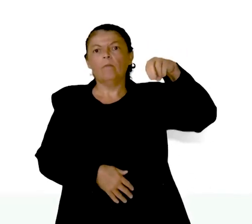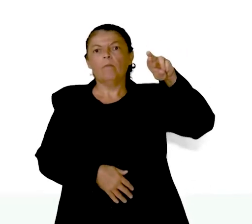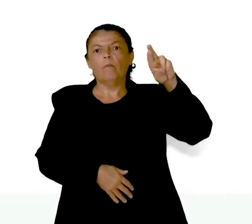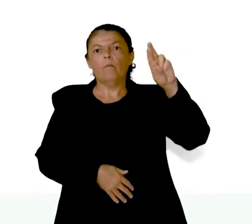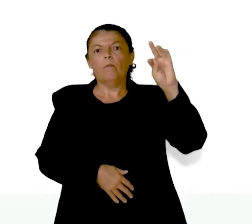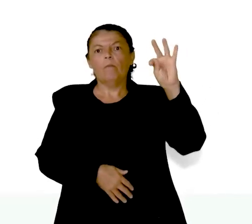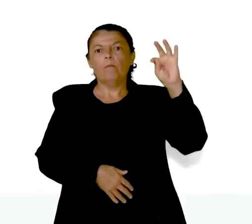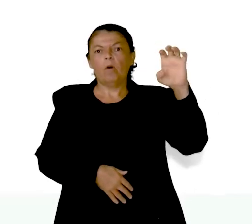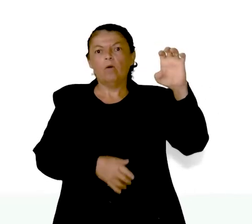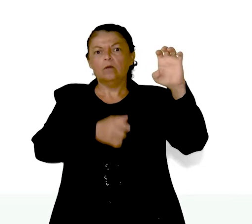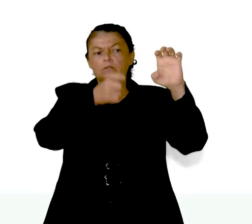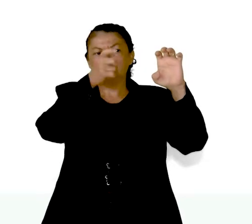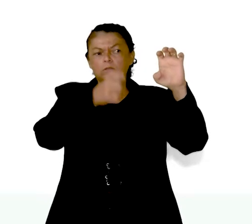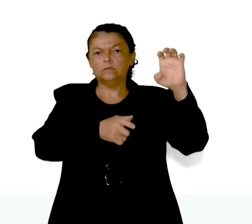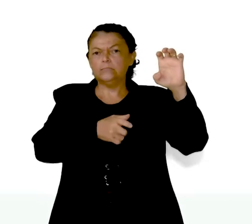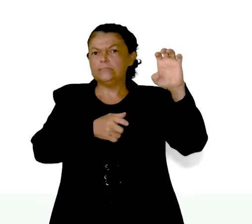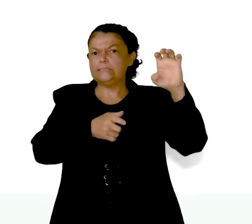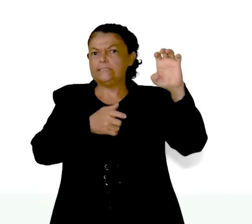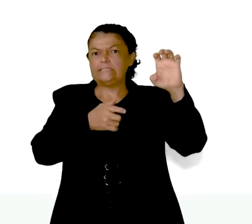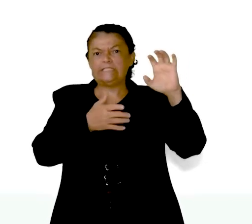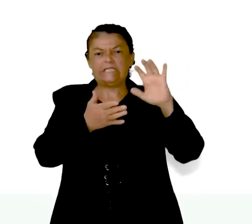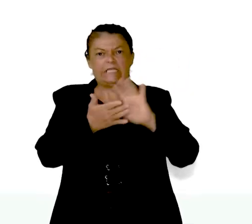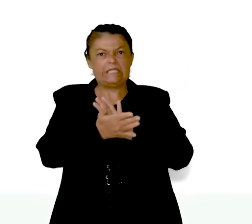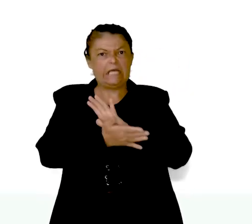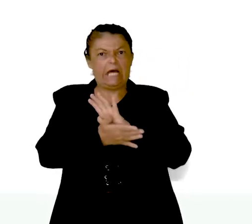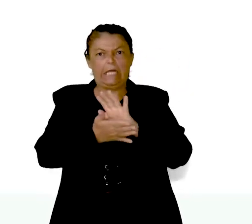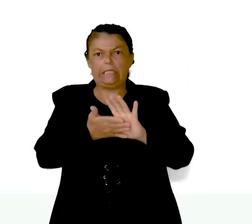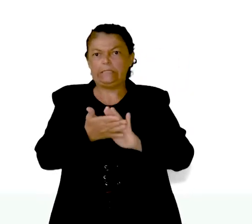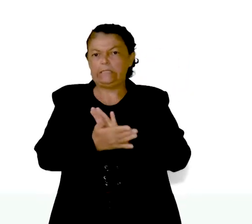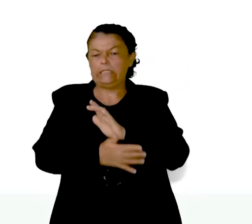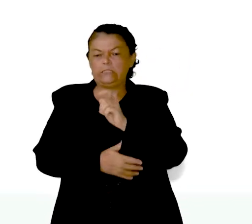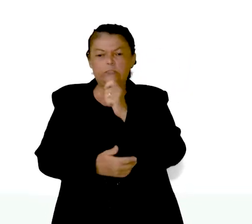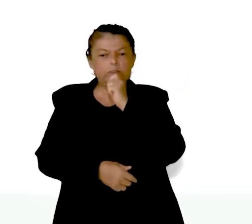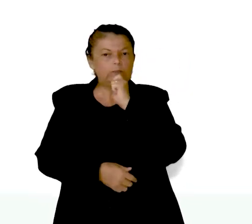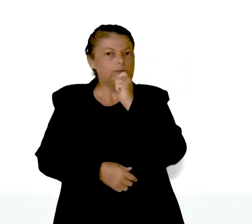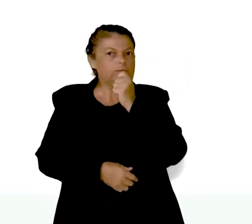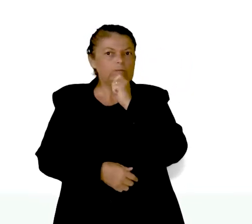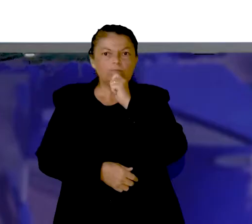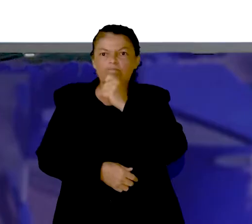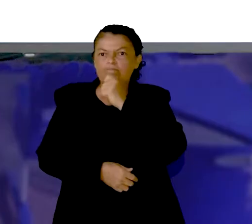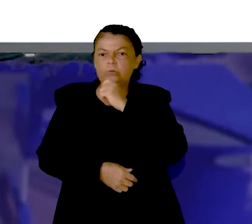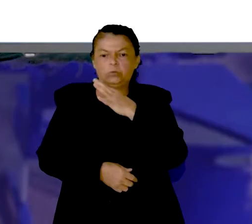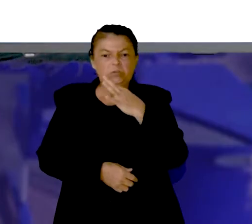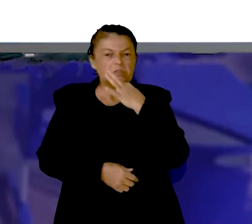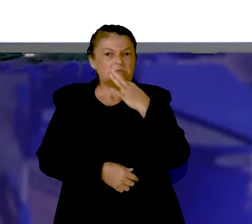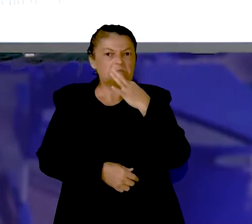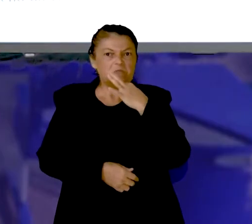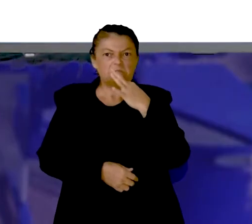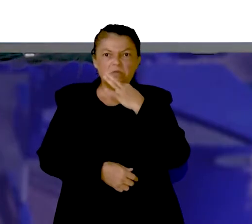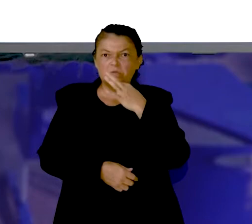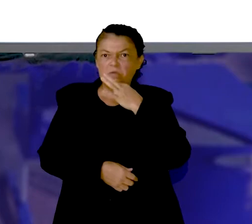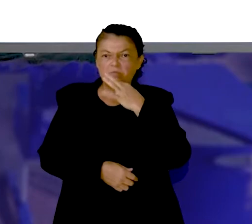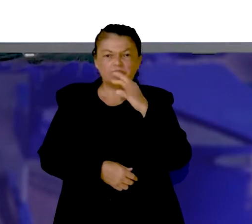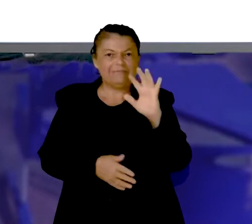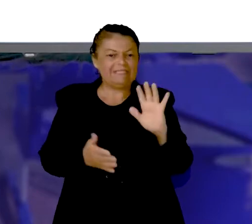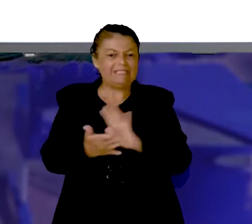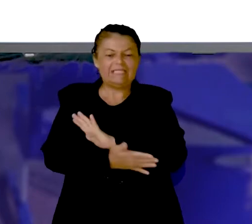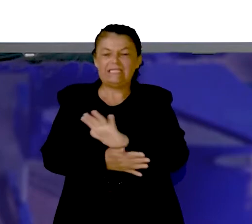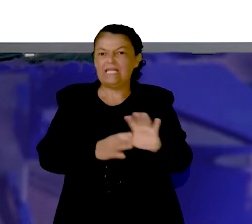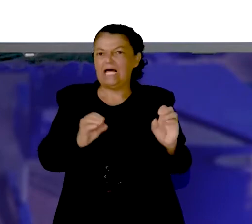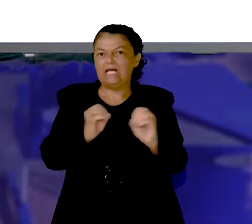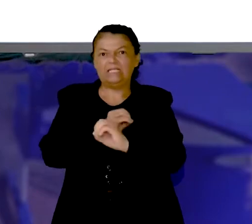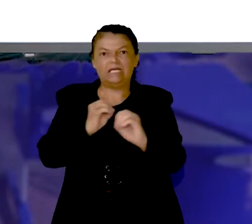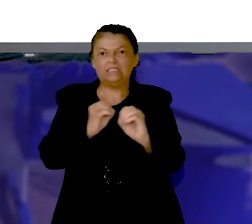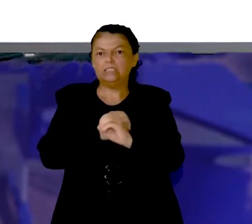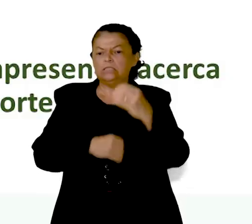que comprovem o que pode acontecer posteriormente. No entanto, o que as